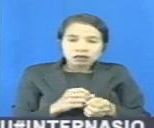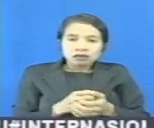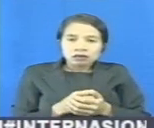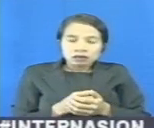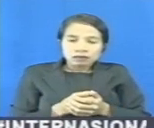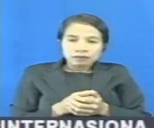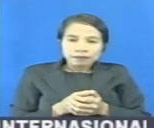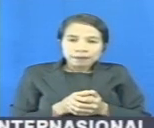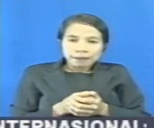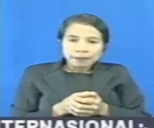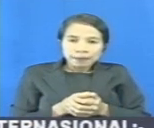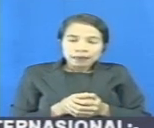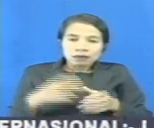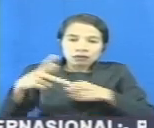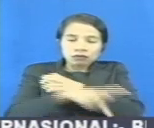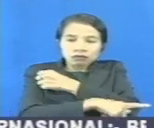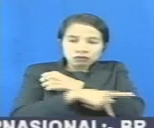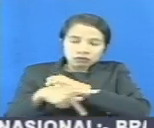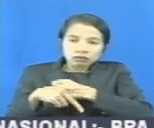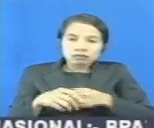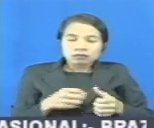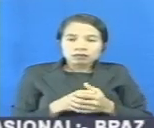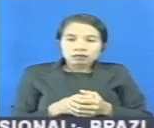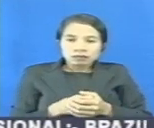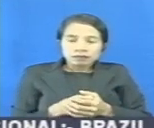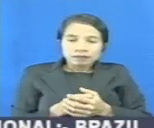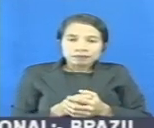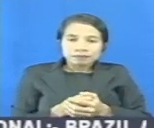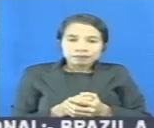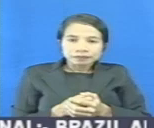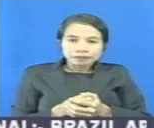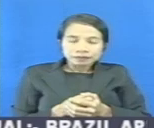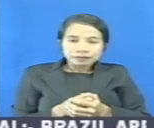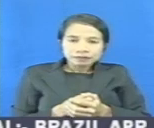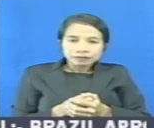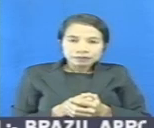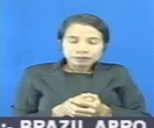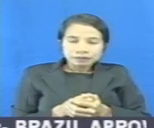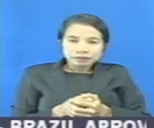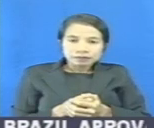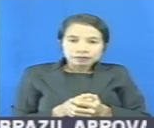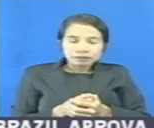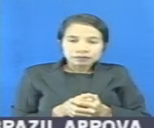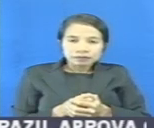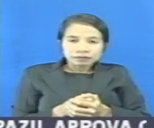falsificação agravada, no corrupção passiva. Cristóvão Silva, Jerônimo Maunó, ba RTTL.